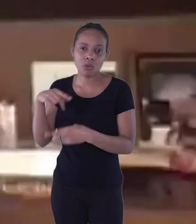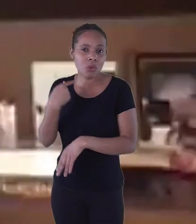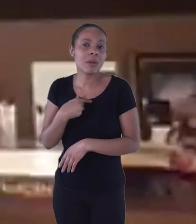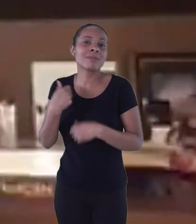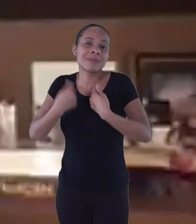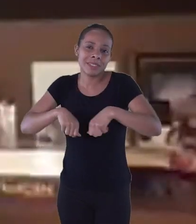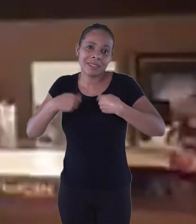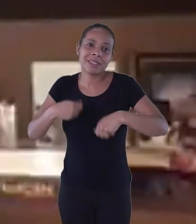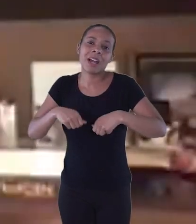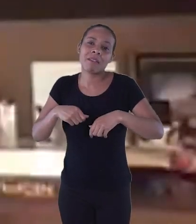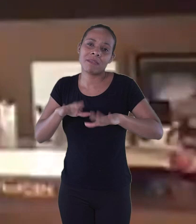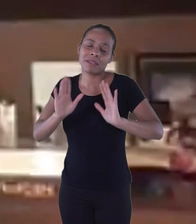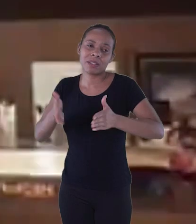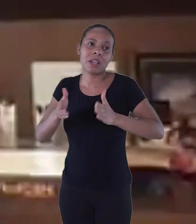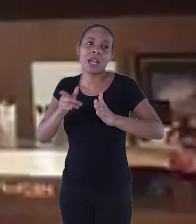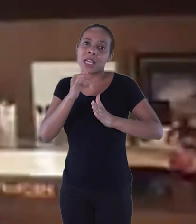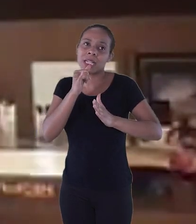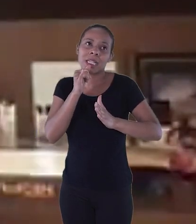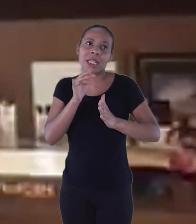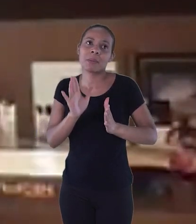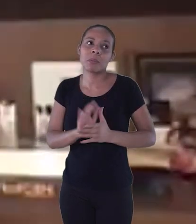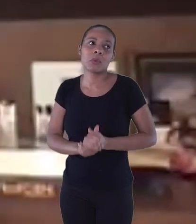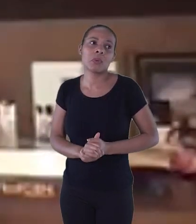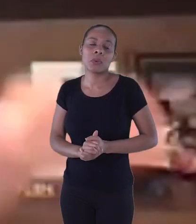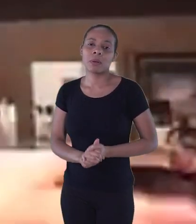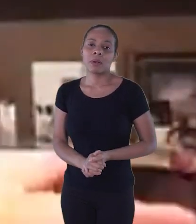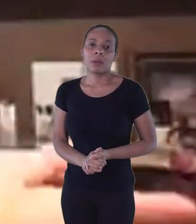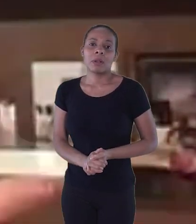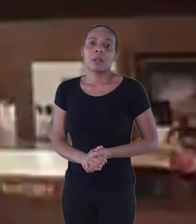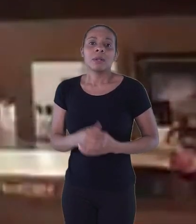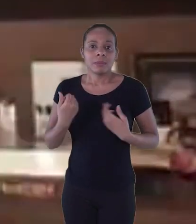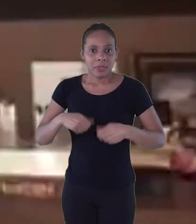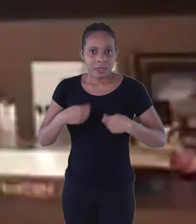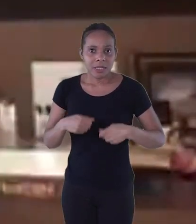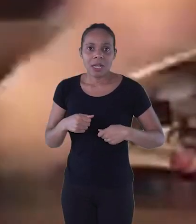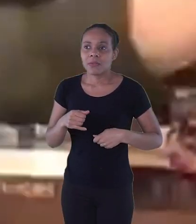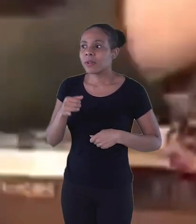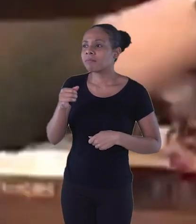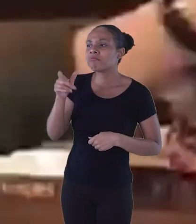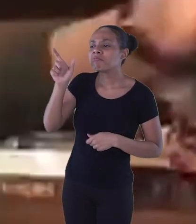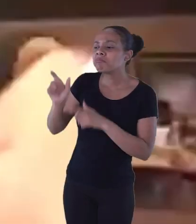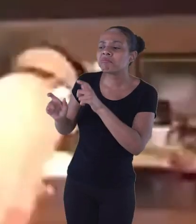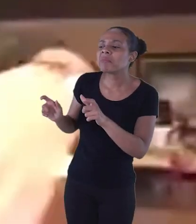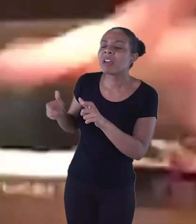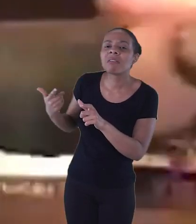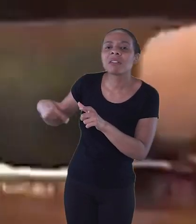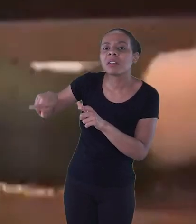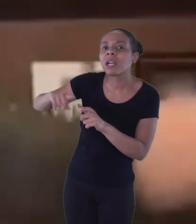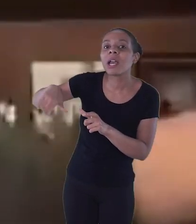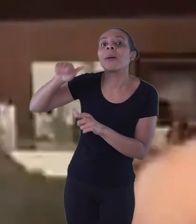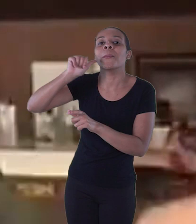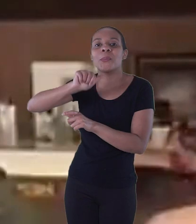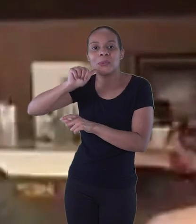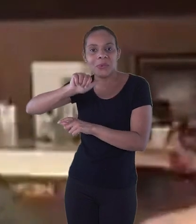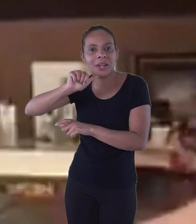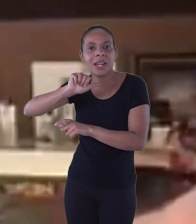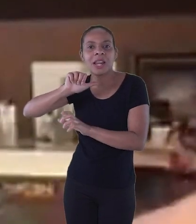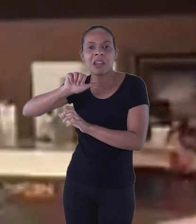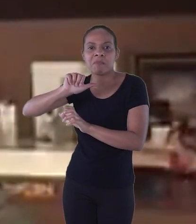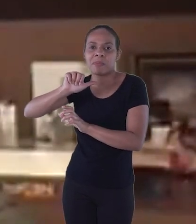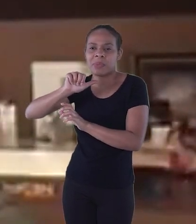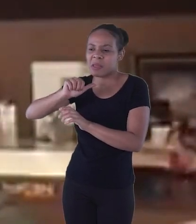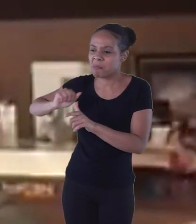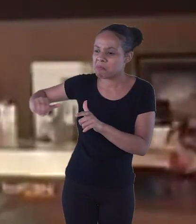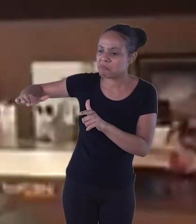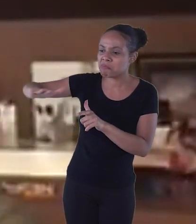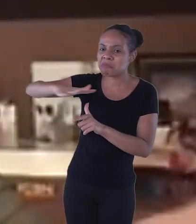escrito uma série de bios, né? Então, porque quem são elas? São as mulheres que ocupavam essas grandes cidades